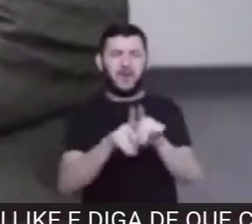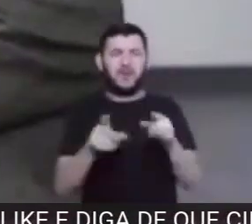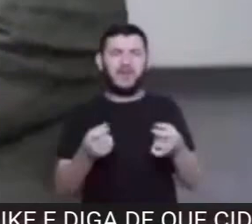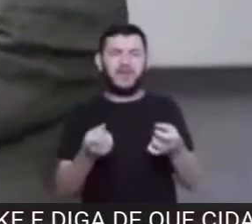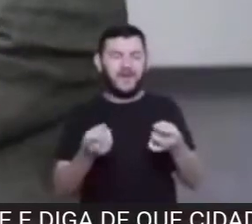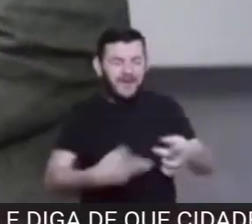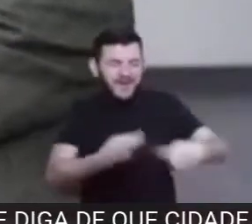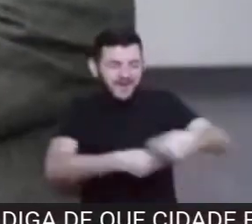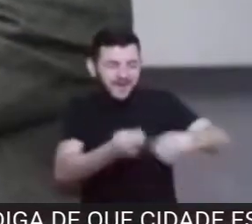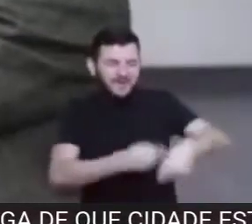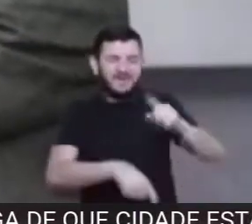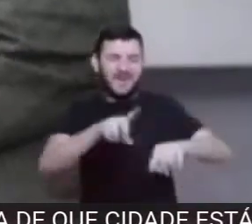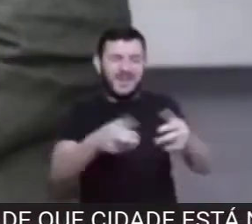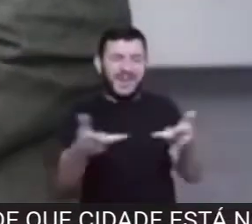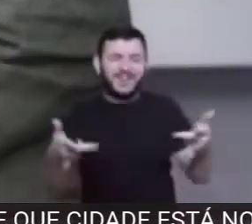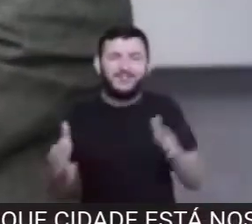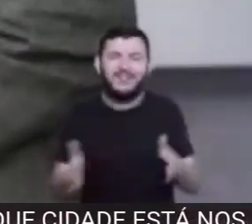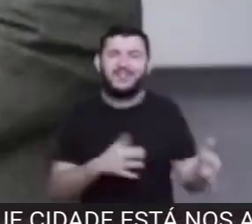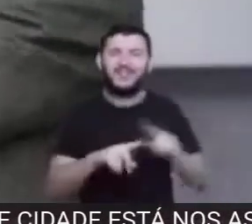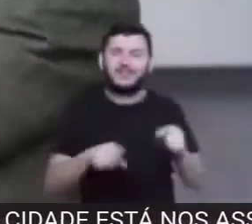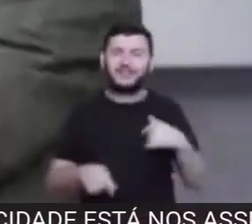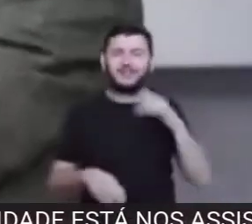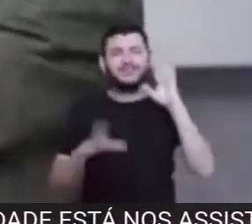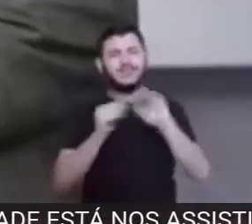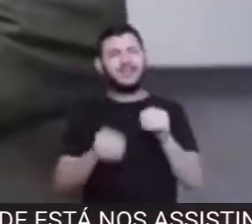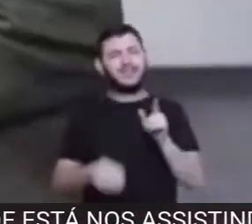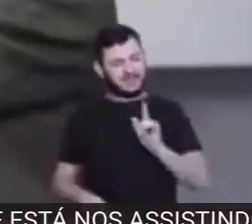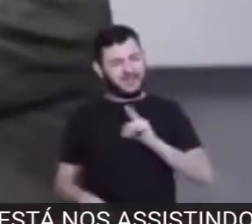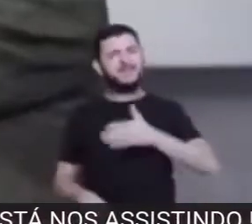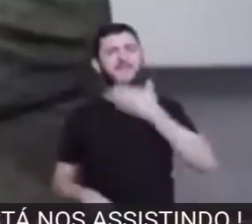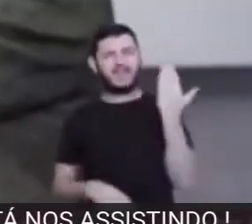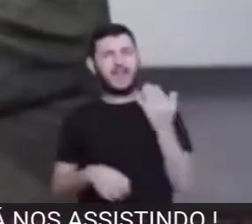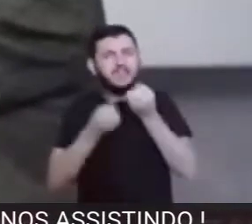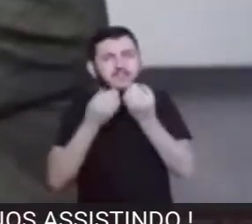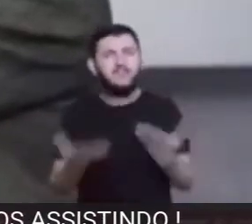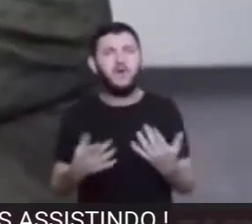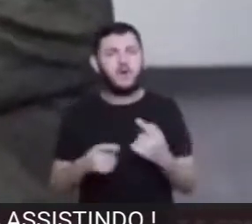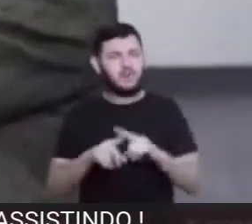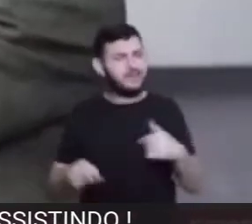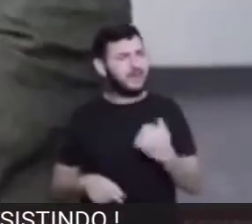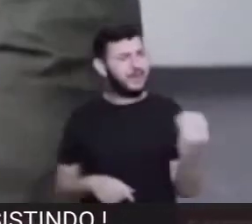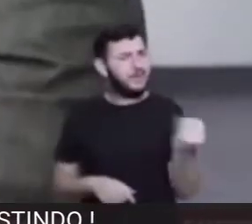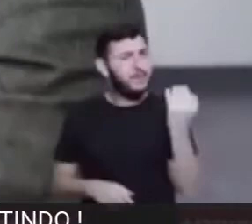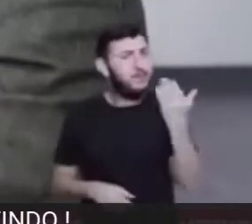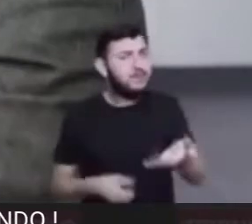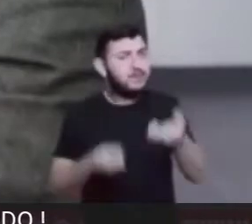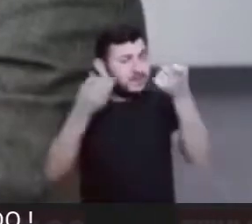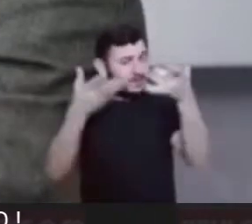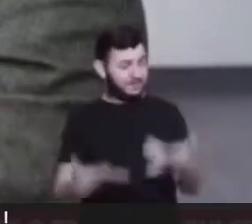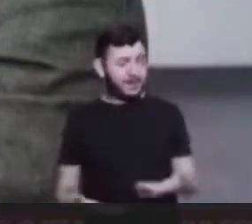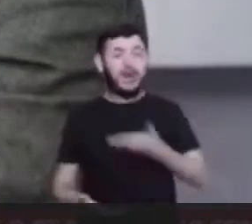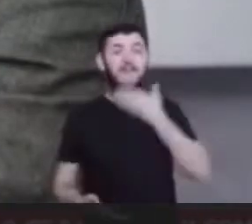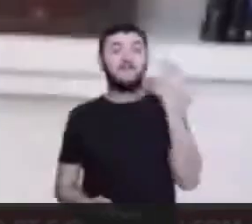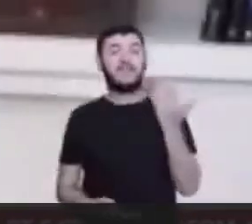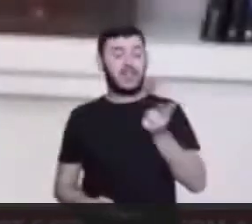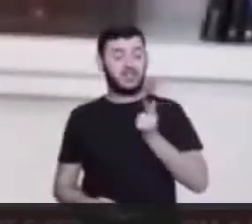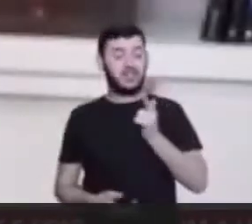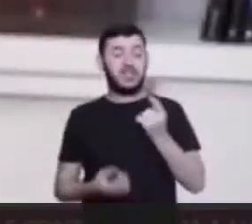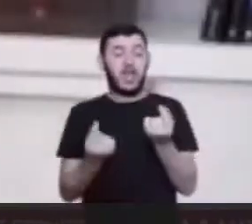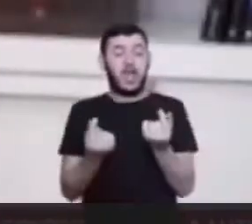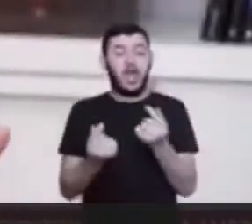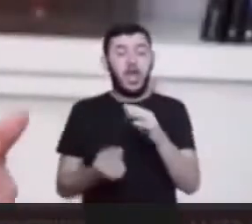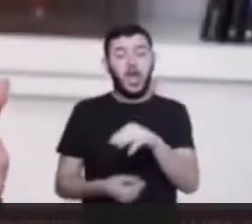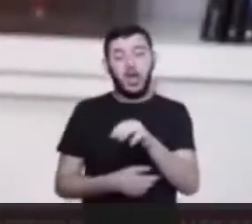explicar. Eu sei que existe uma vantagem, tecnicamente é muito bom, mas é importante o senhor explicar a vantagem de ter uma moeda. Não, a vantagem é que você não